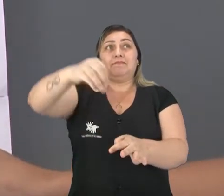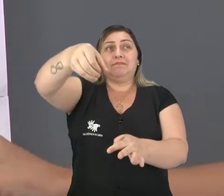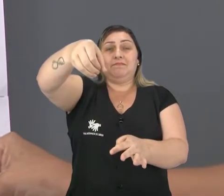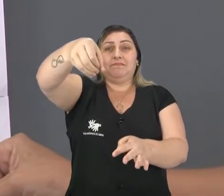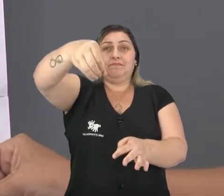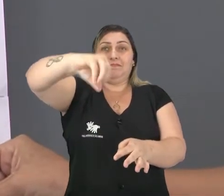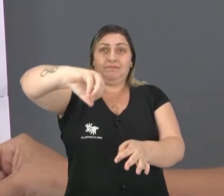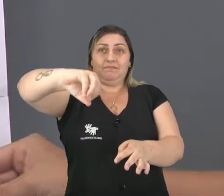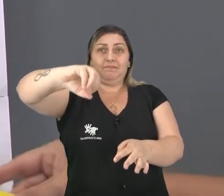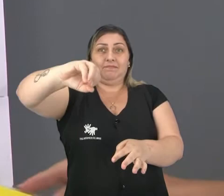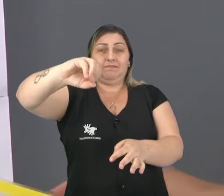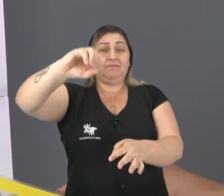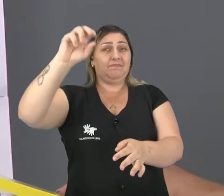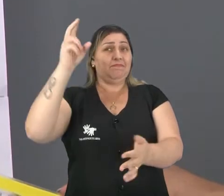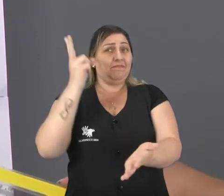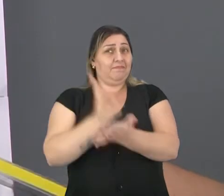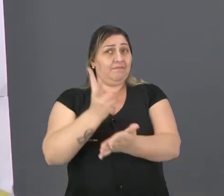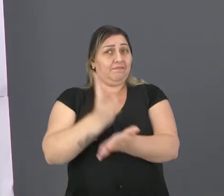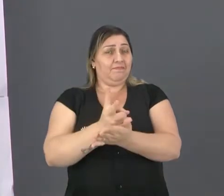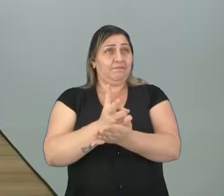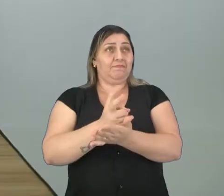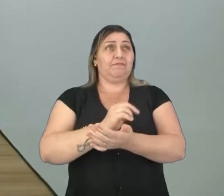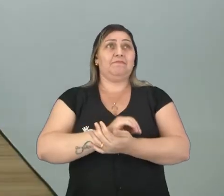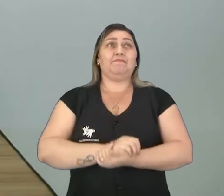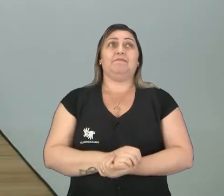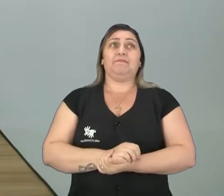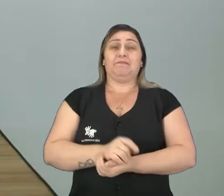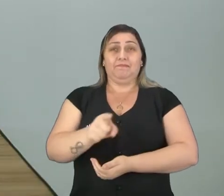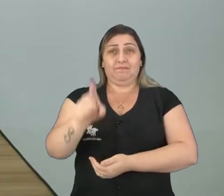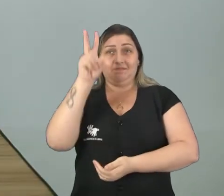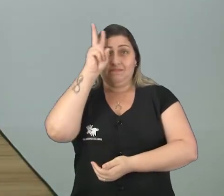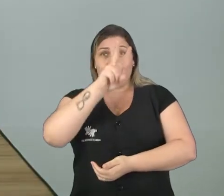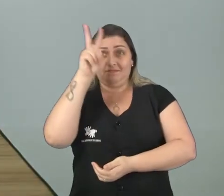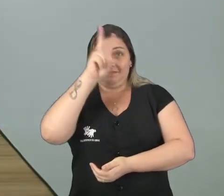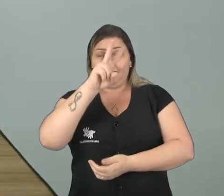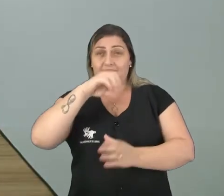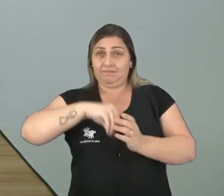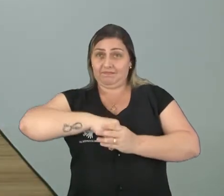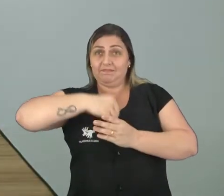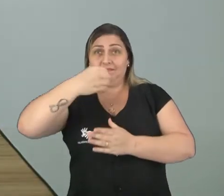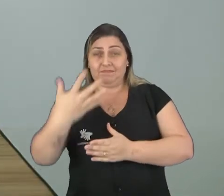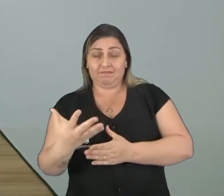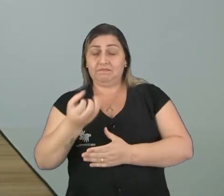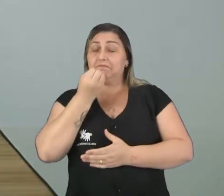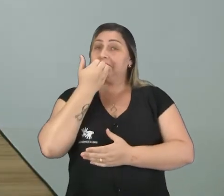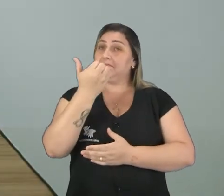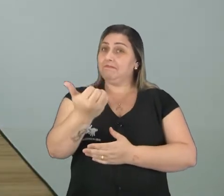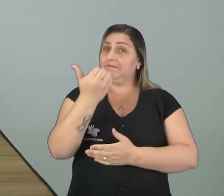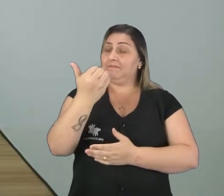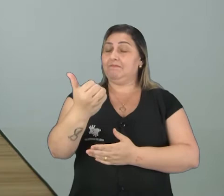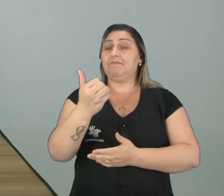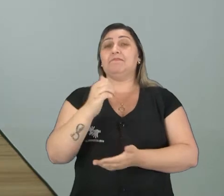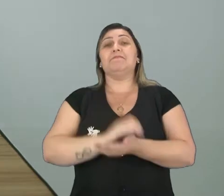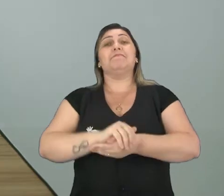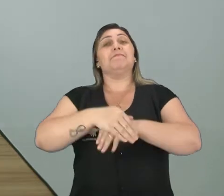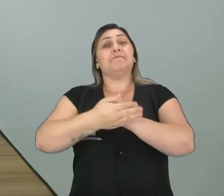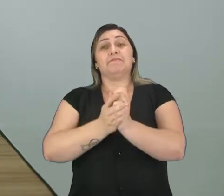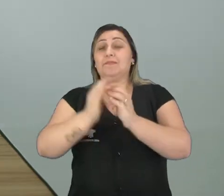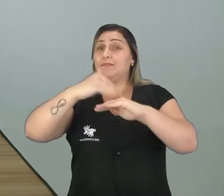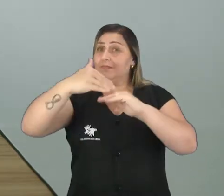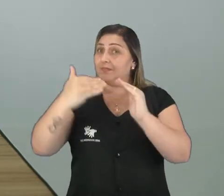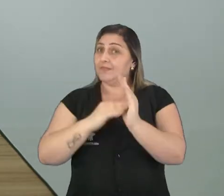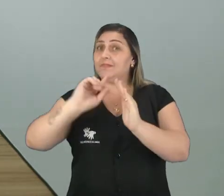Ficar com a torneira ligada o tempo todo. Você lembra dessa atitude? Muito bem, devemos